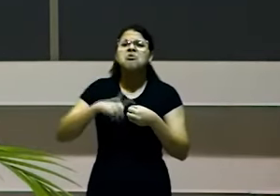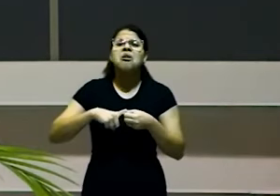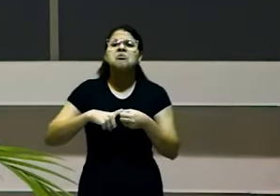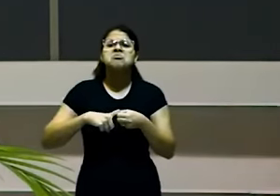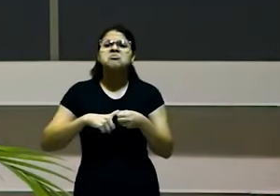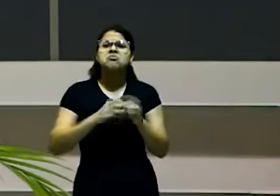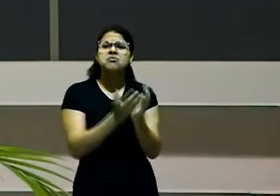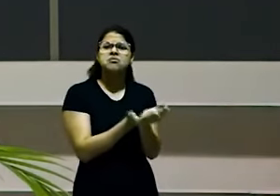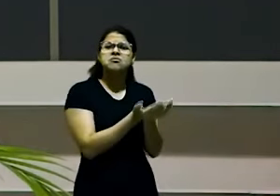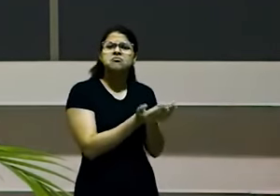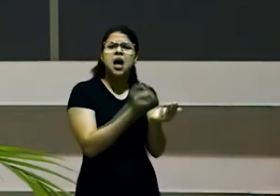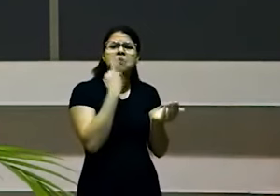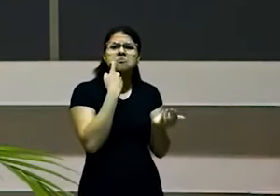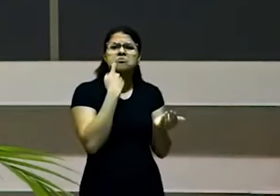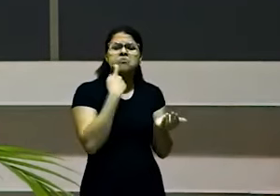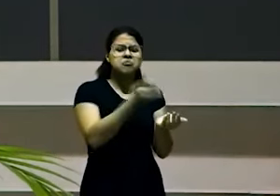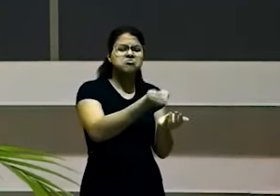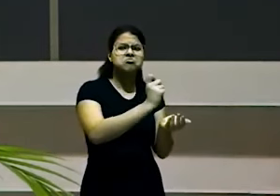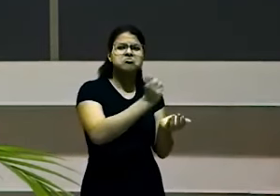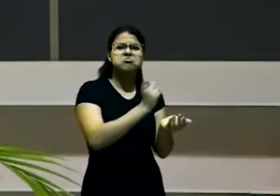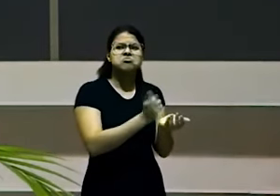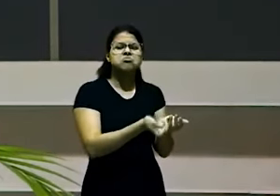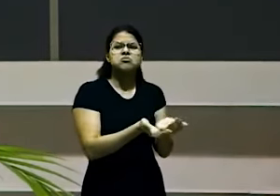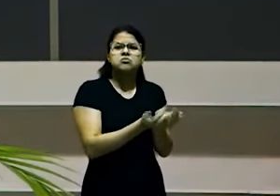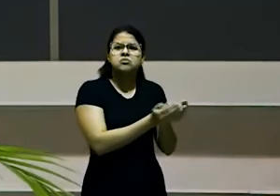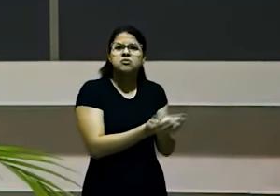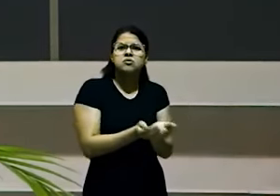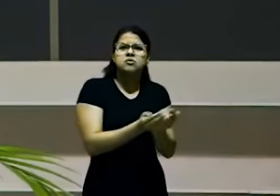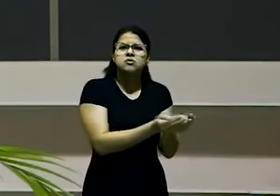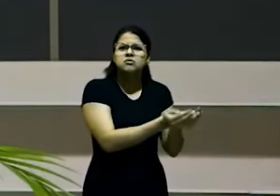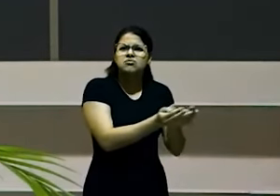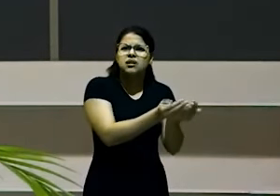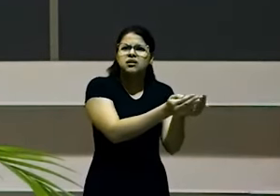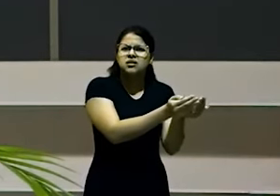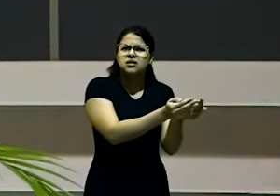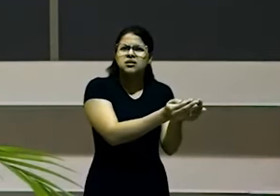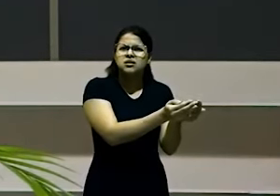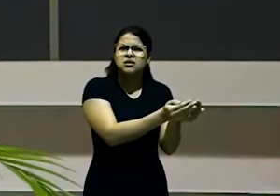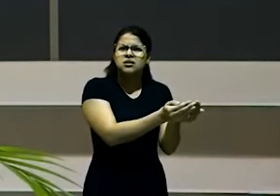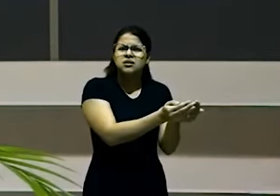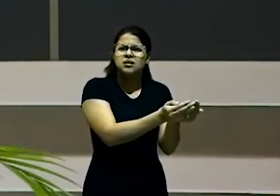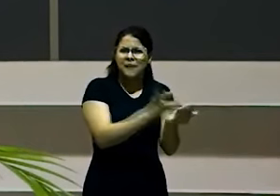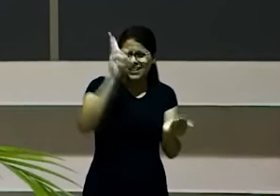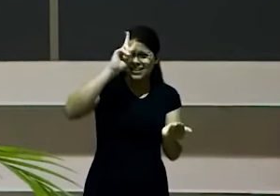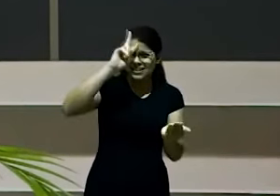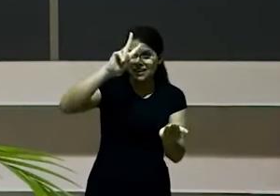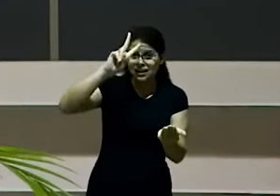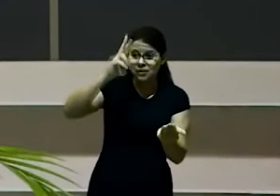estamos lendo vou pescar mas pescar era